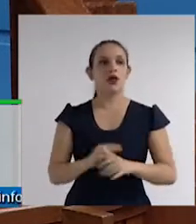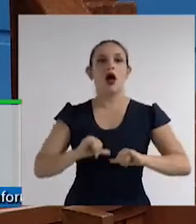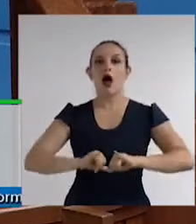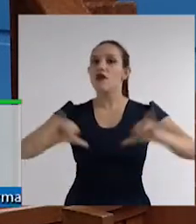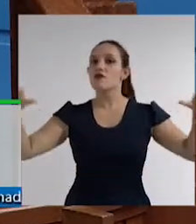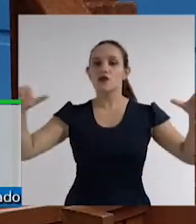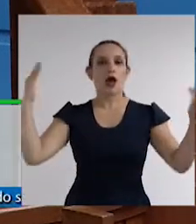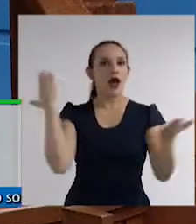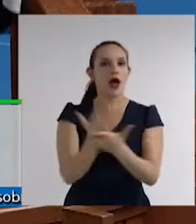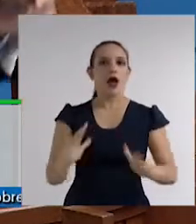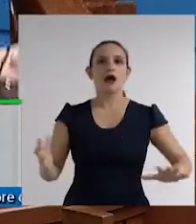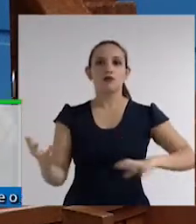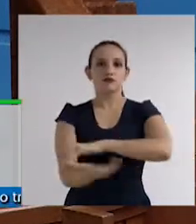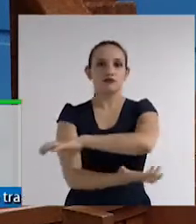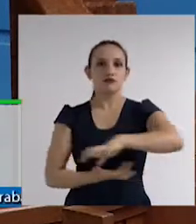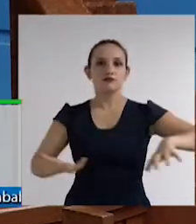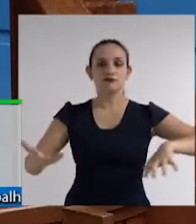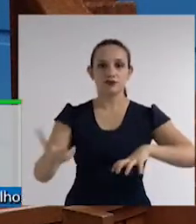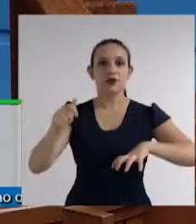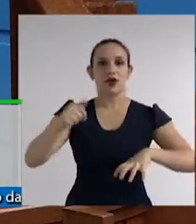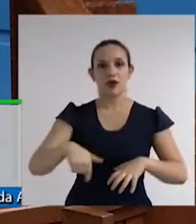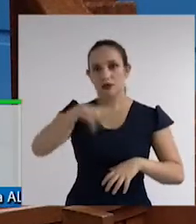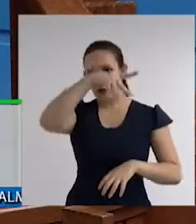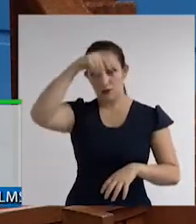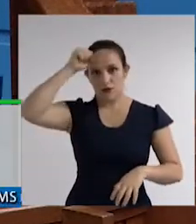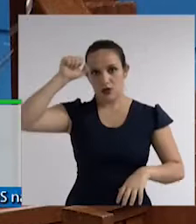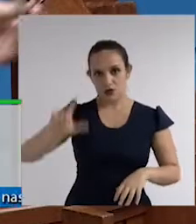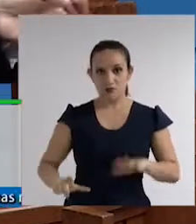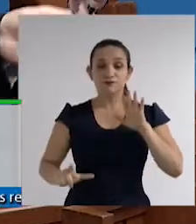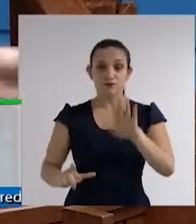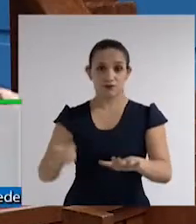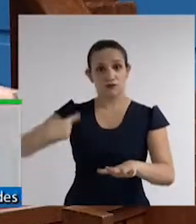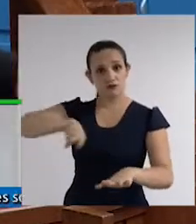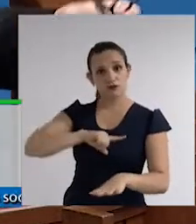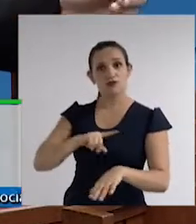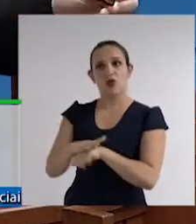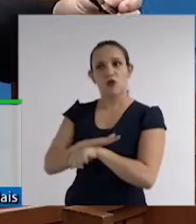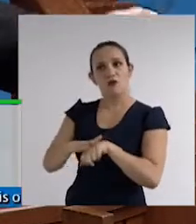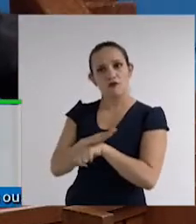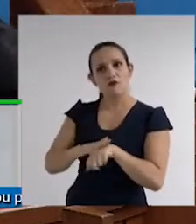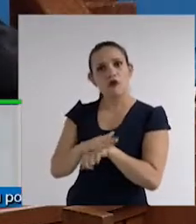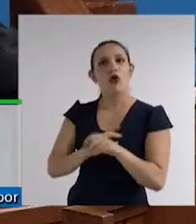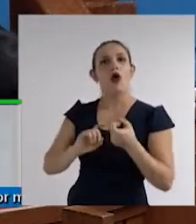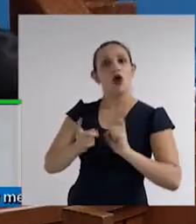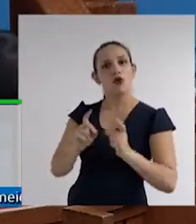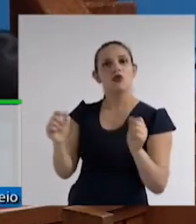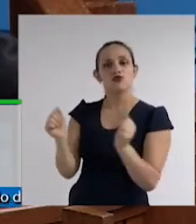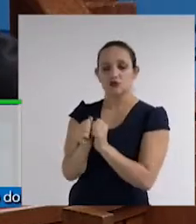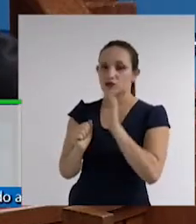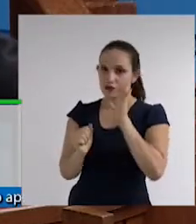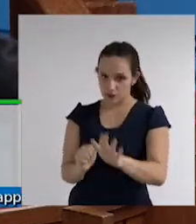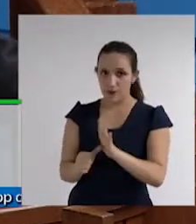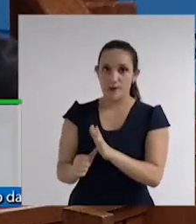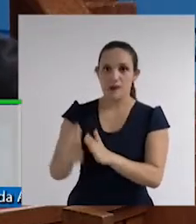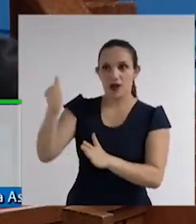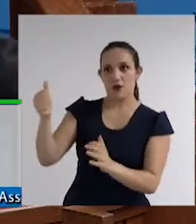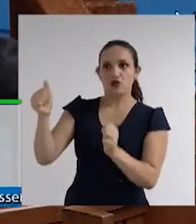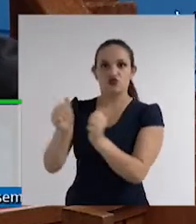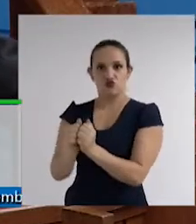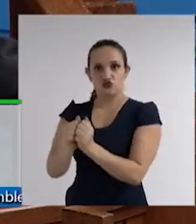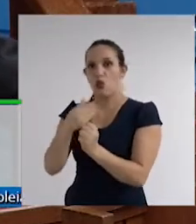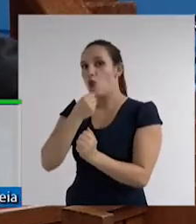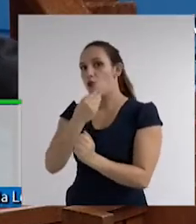da greve em Mato Grosso do Sul. Fizemos uma reunião ontem, primeiro todos os deputados com o governador,